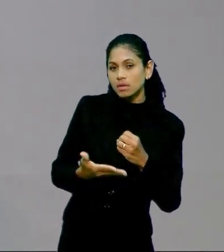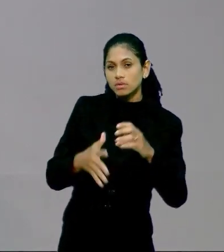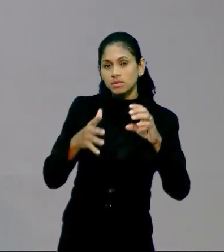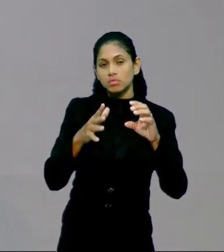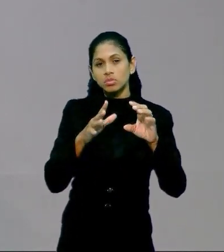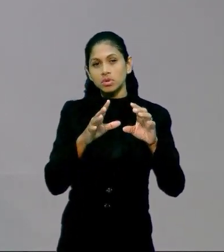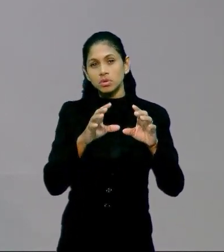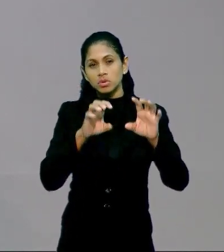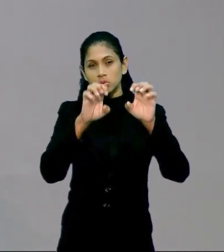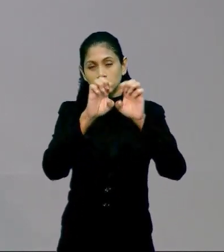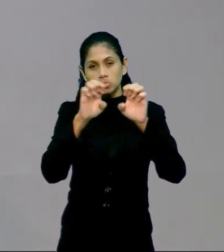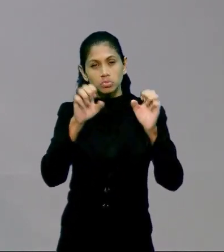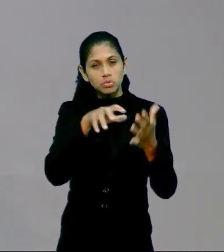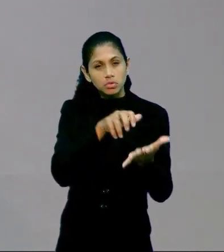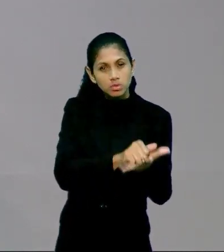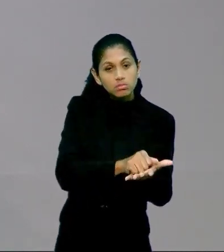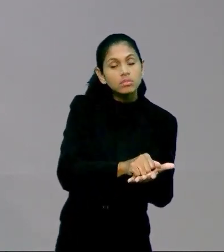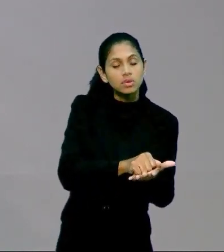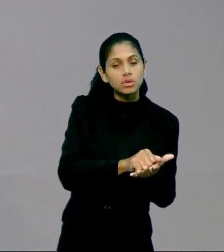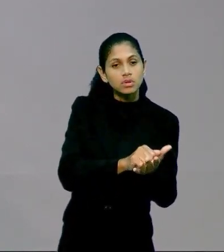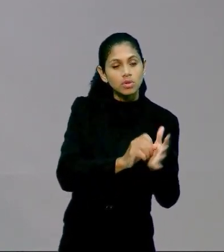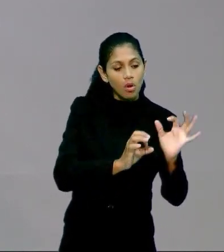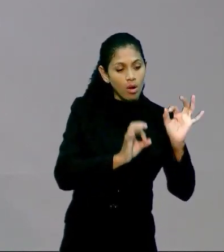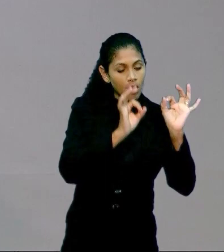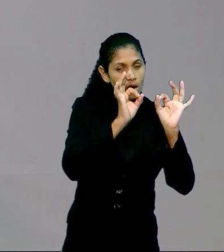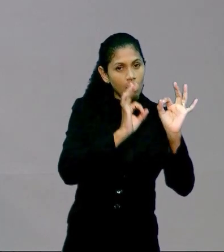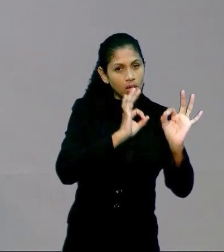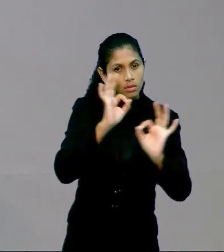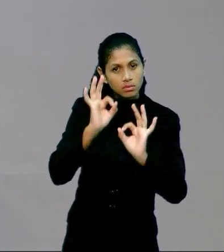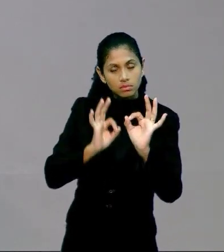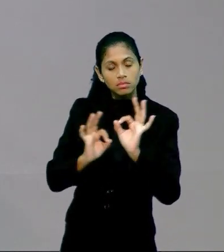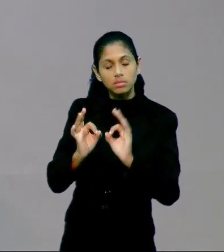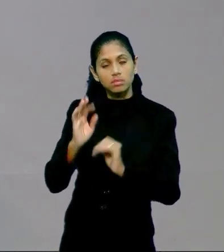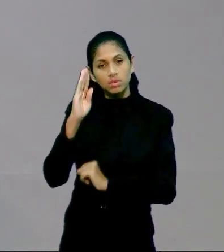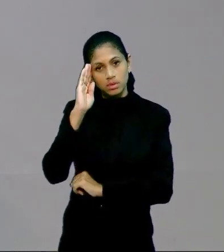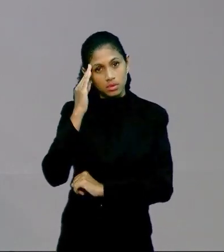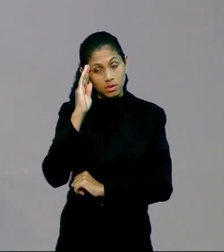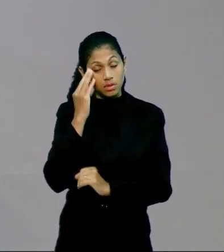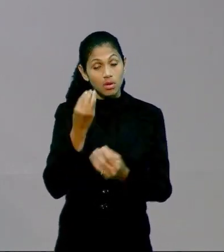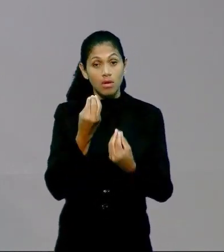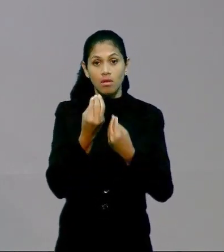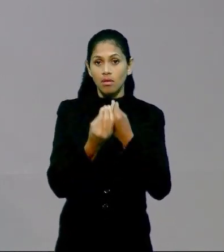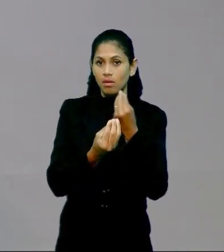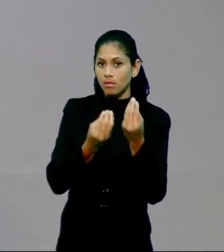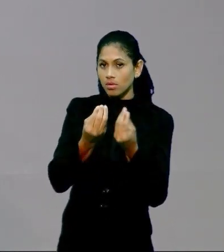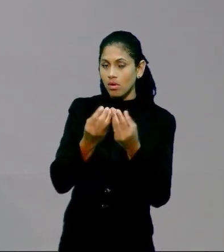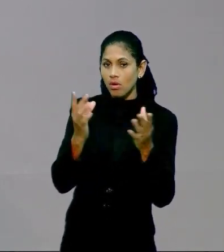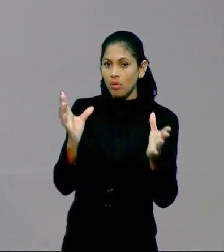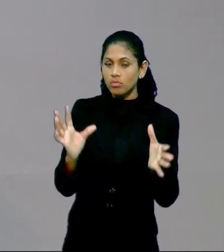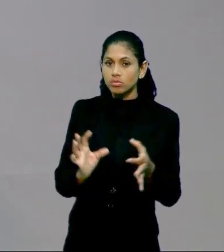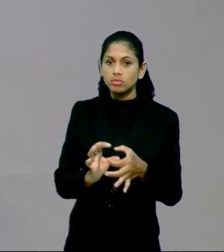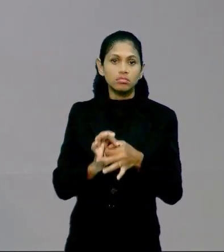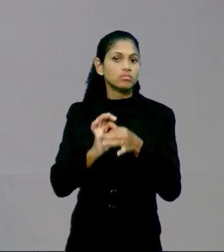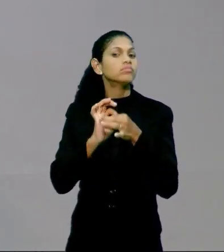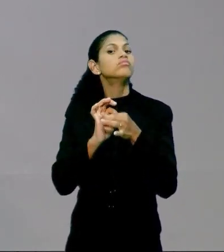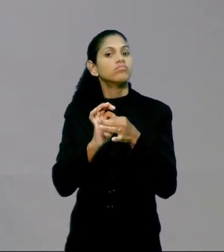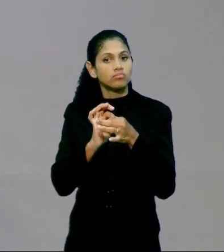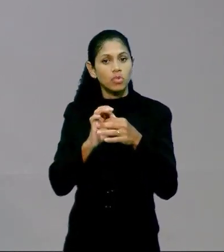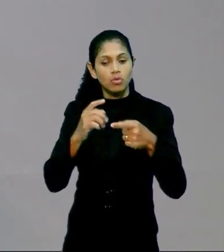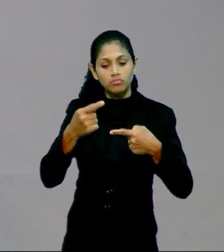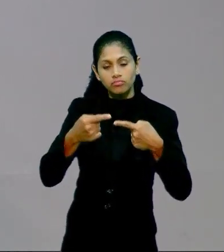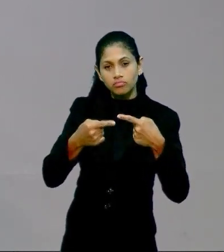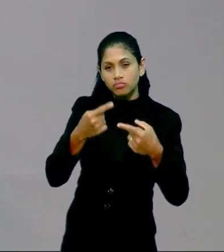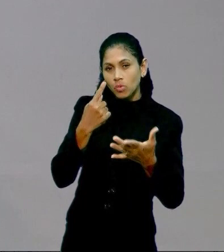organizados, nós vamos entender um pouquinho como eles se combinam entre si para formar as mais